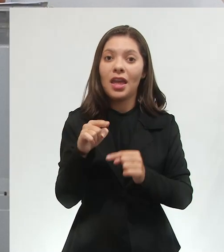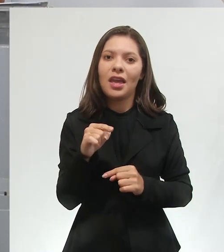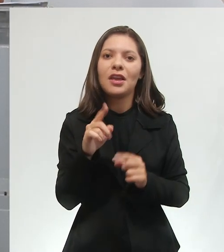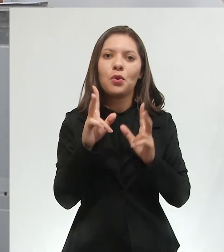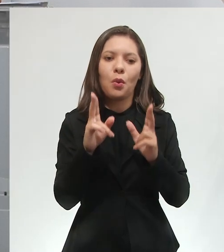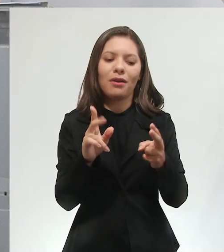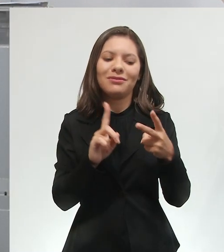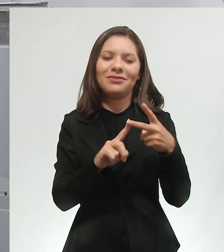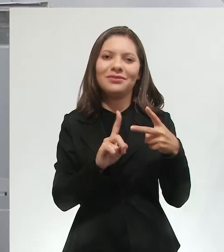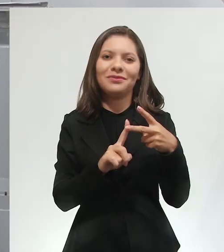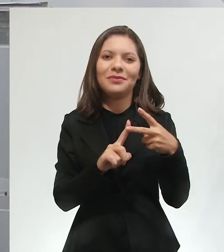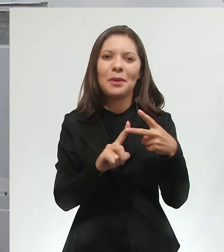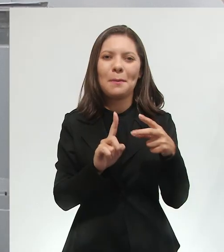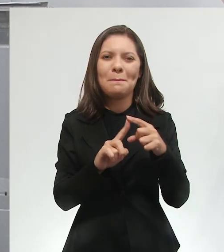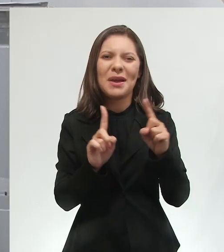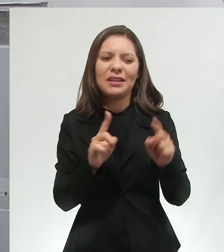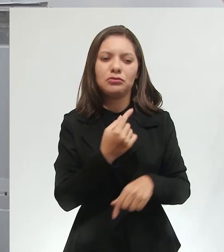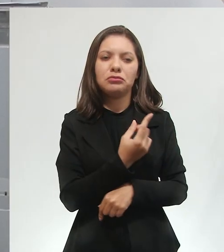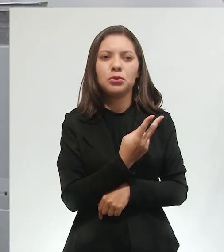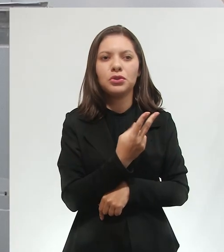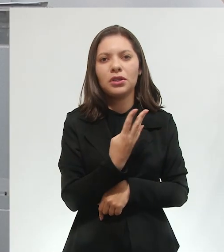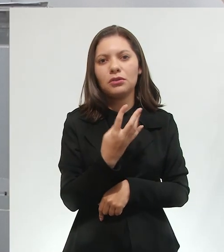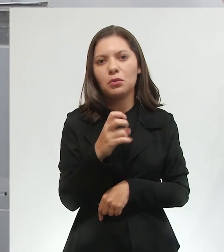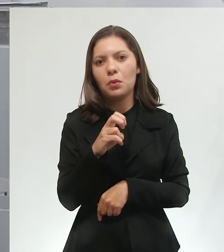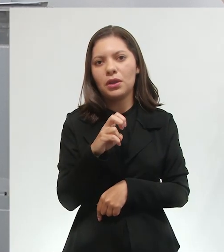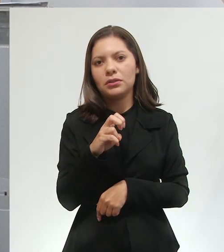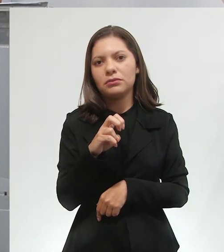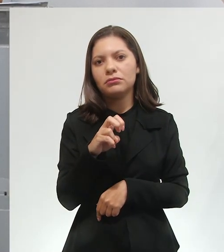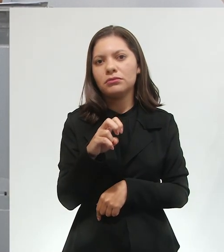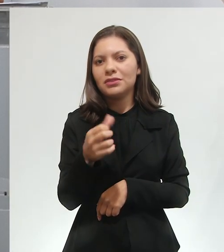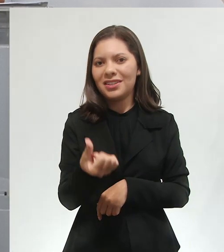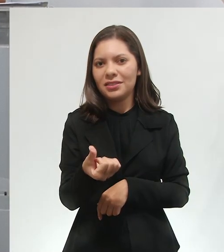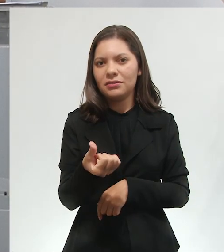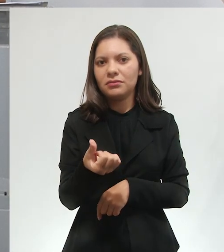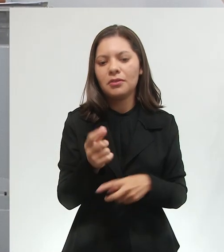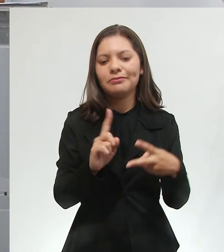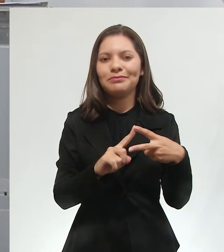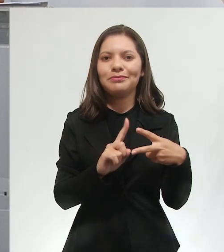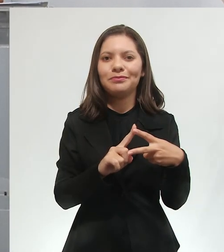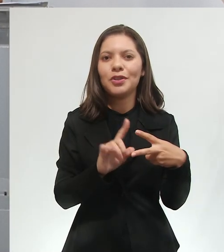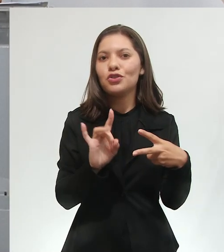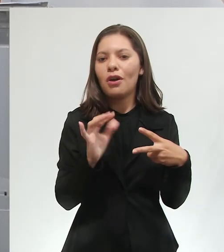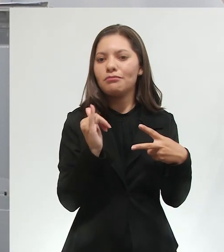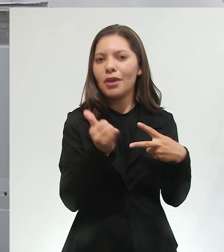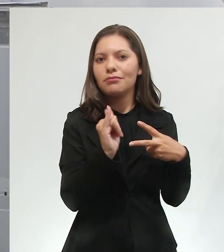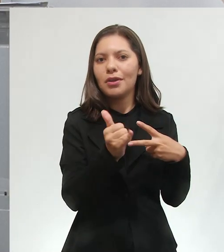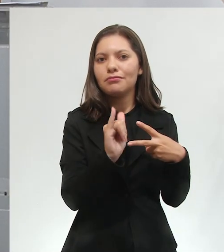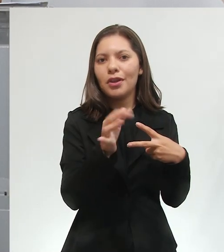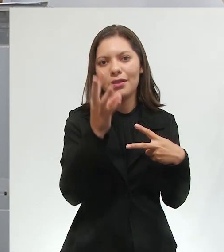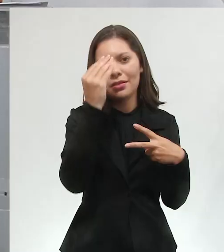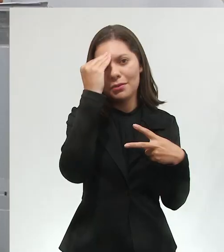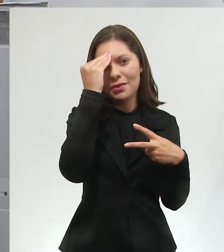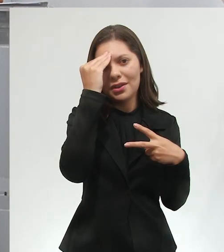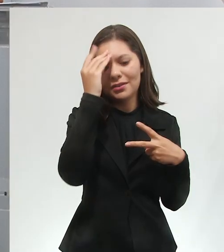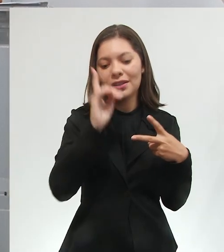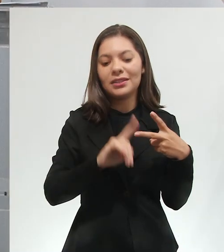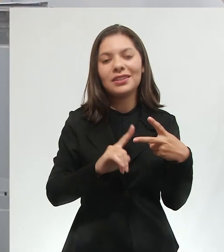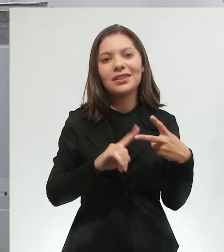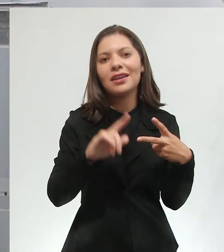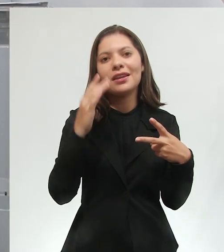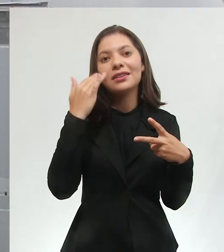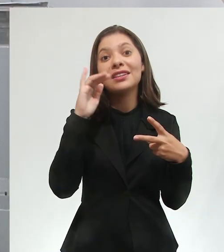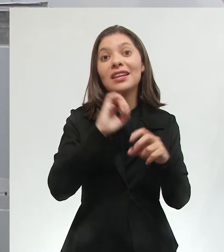1, 2, 3, 4, 5, 6, ele não está contando, ele está recitando. E recitar